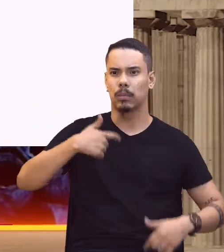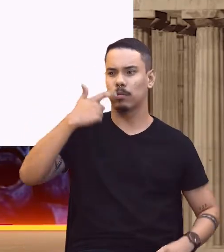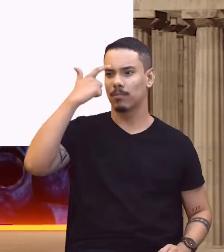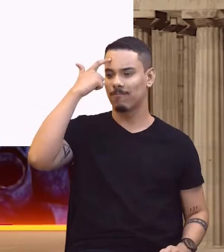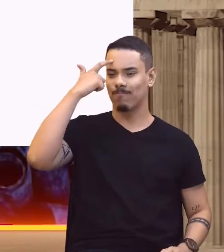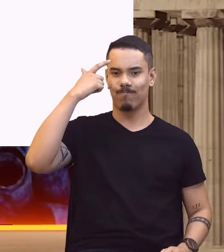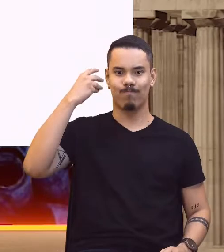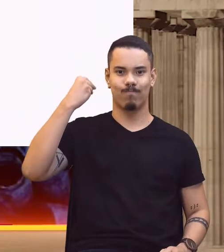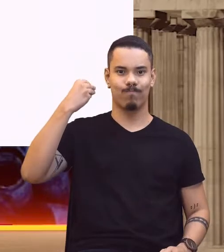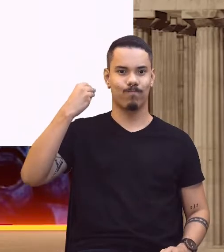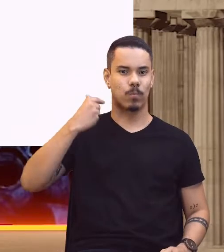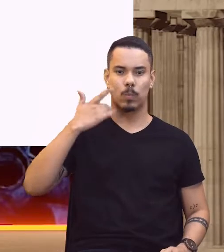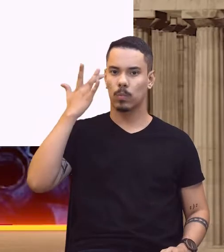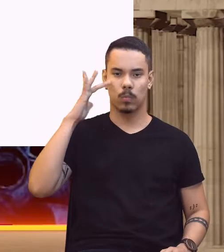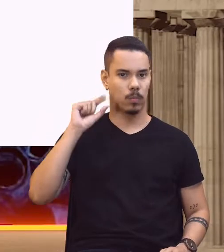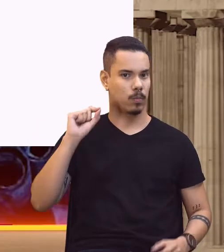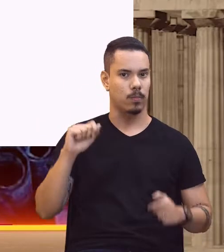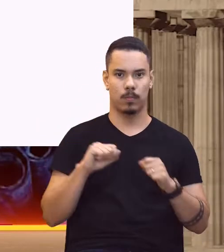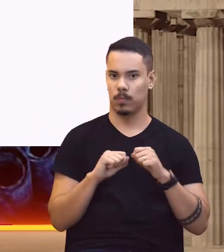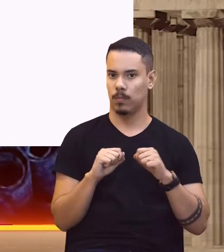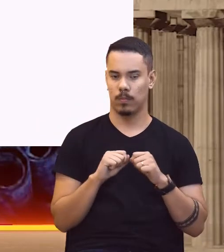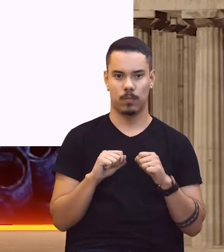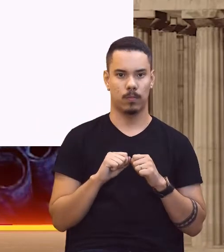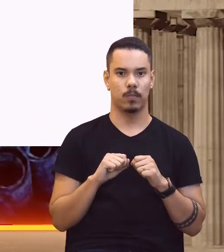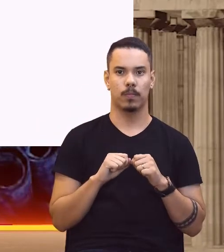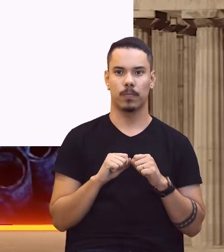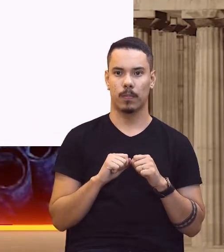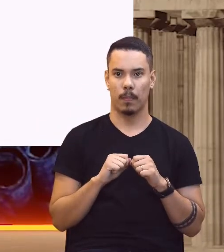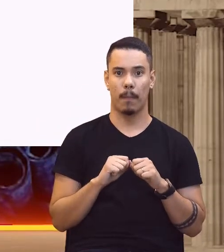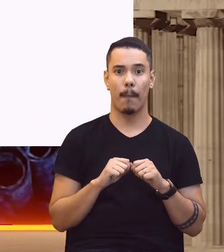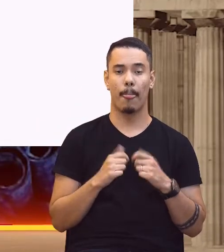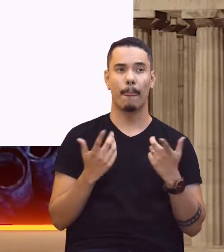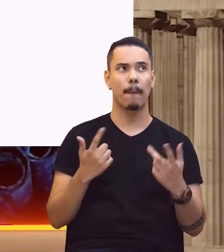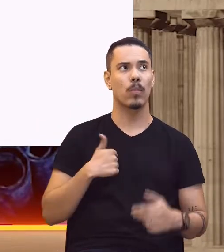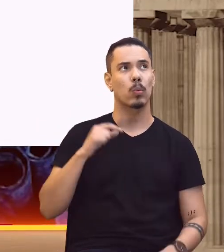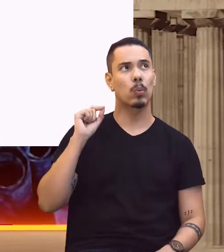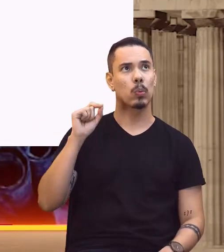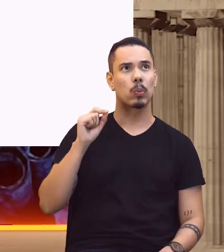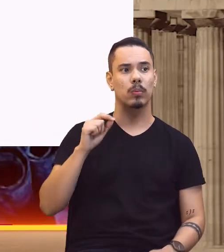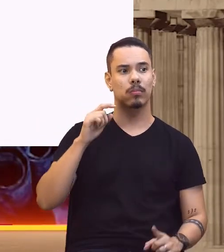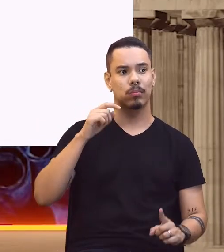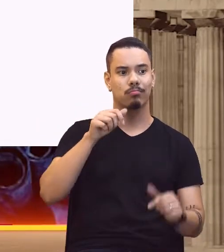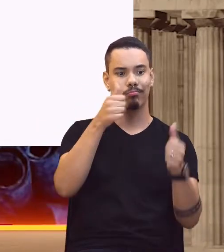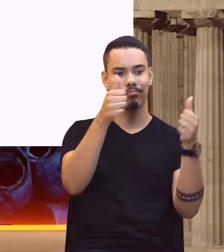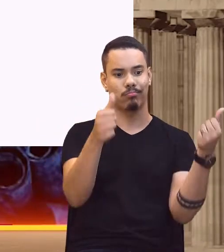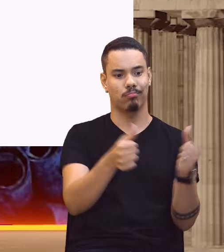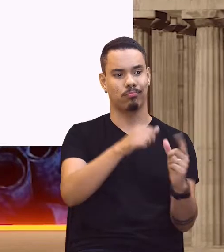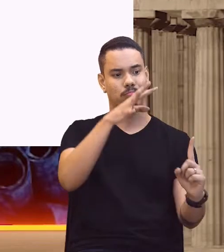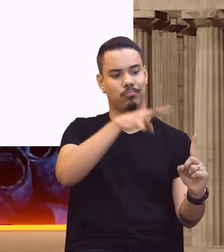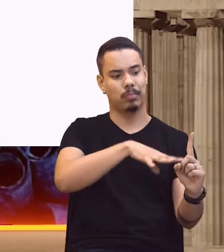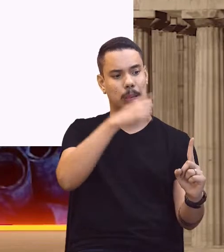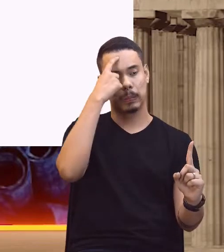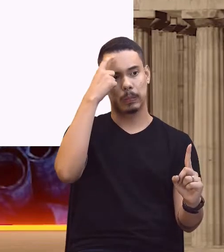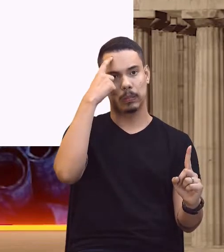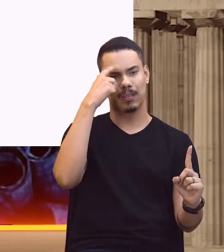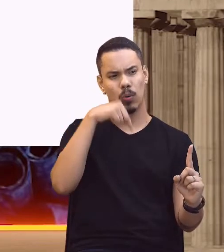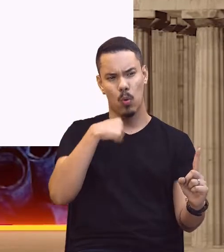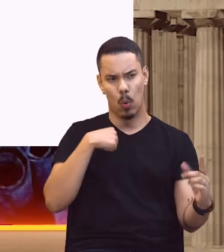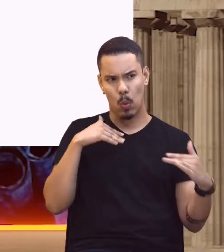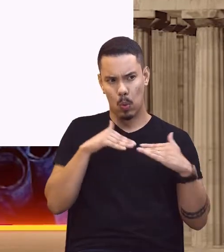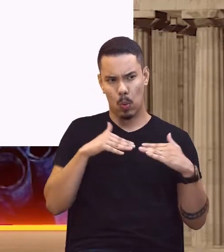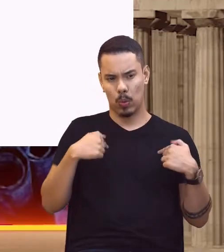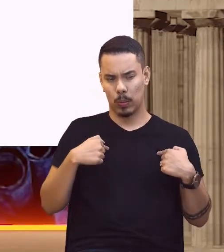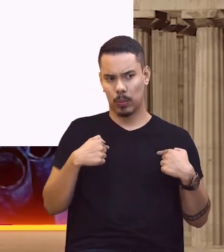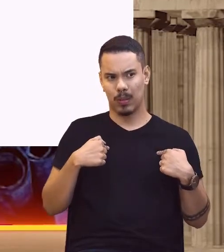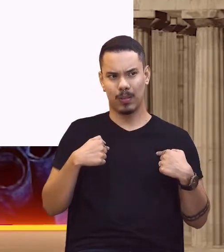sem saber o que fazer. E aí, o que é que os meus deuses estão achando de tudo isso? Será que eles concordam? Será que